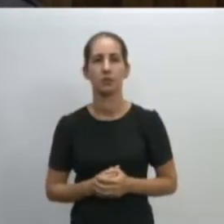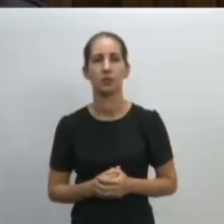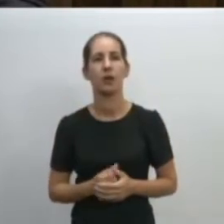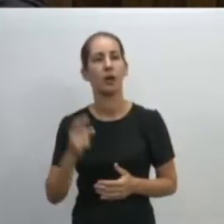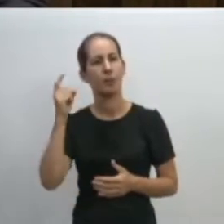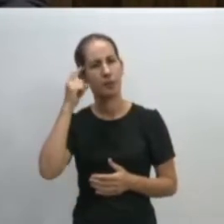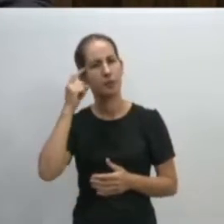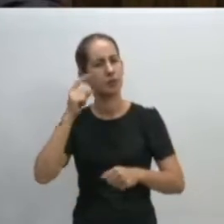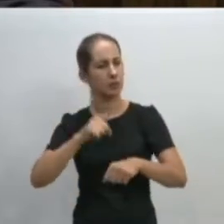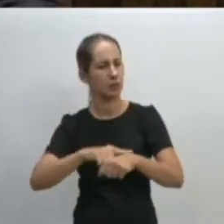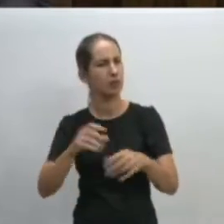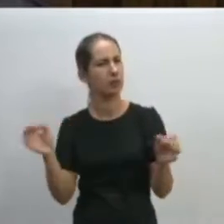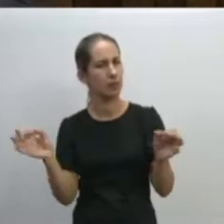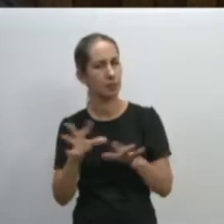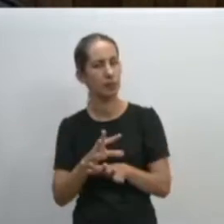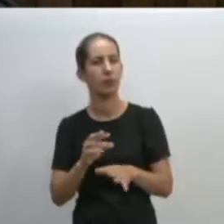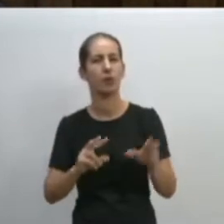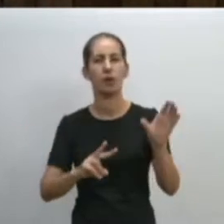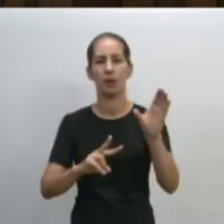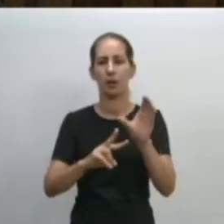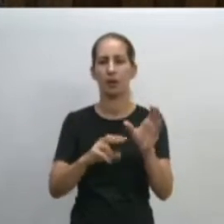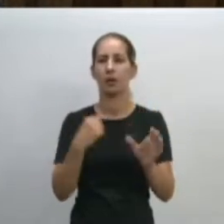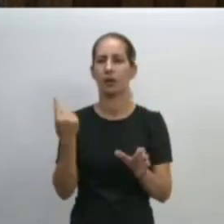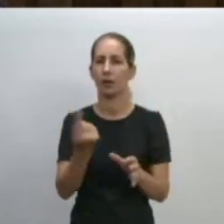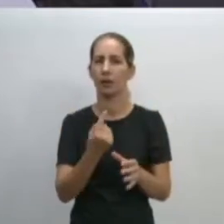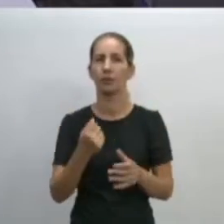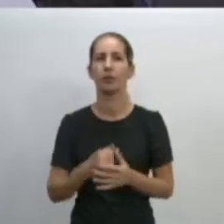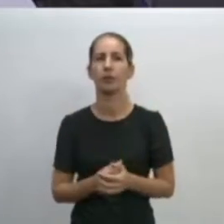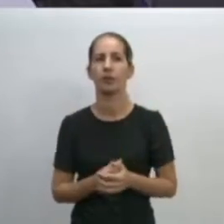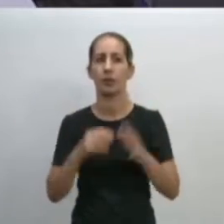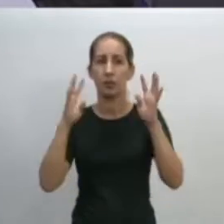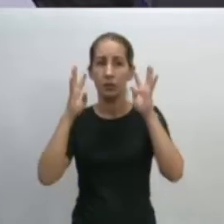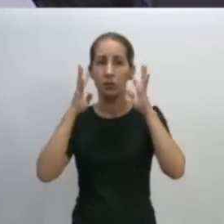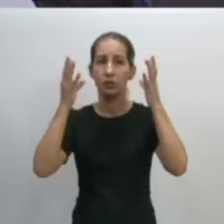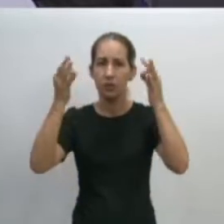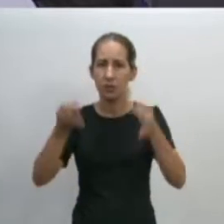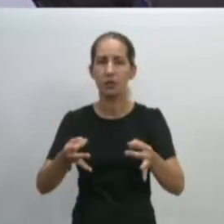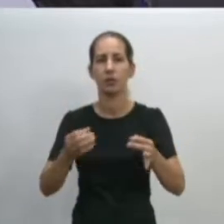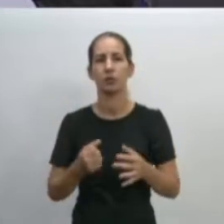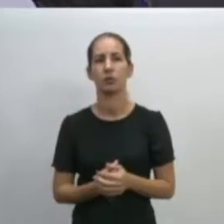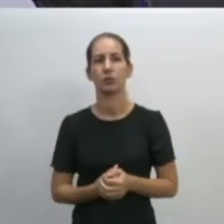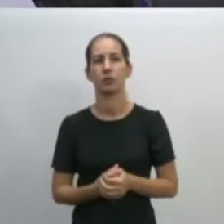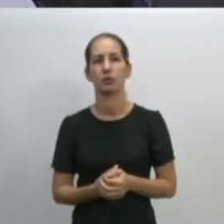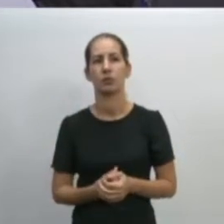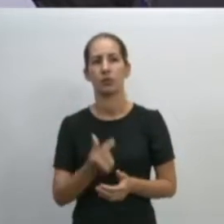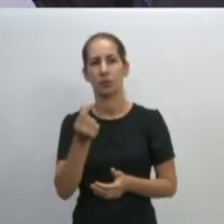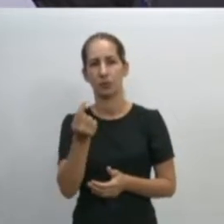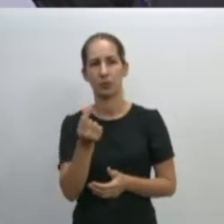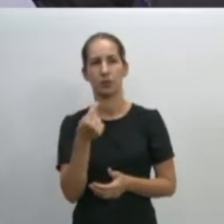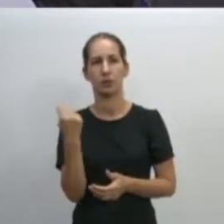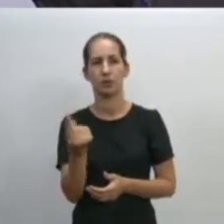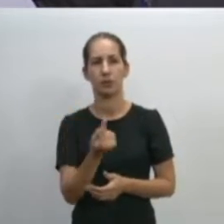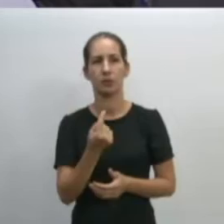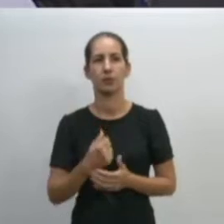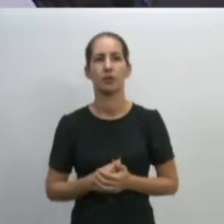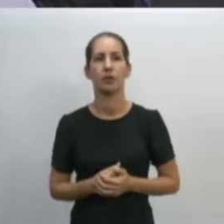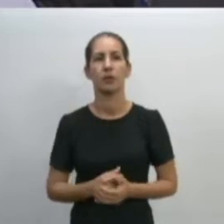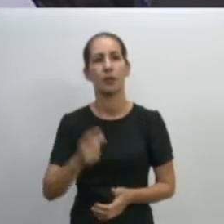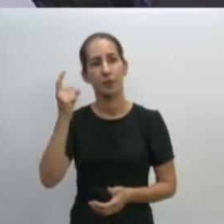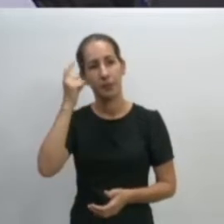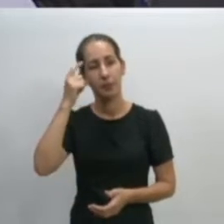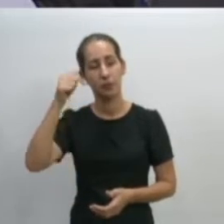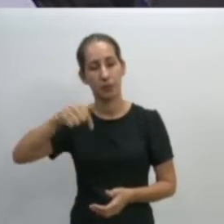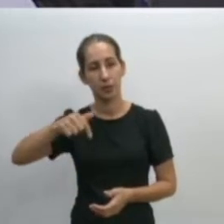já passou a hora da Câmara tomar uma medida mais efetiva para o cumprimento das emendas impositivas. Eu acho que a